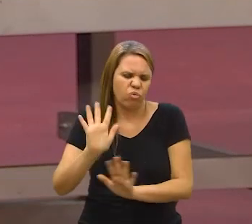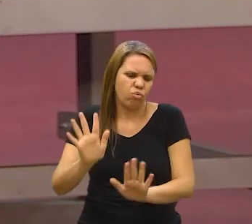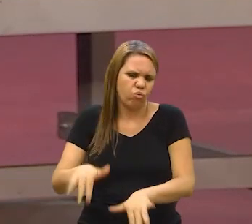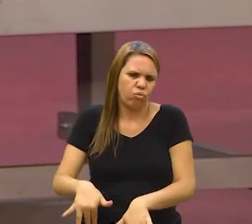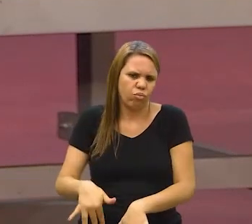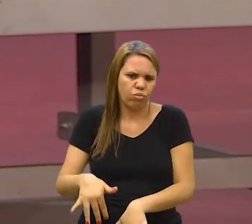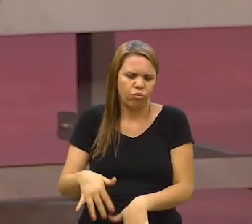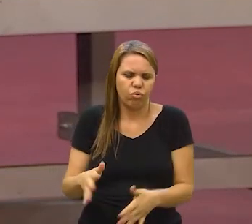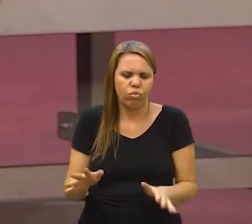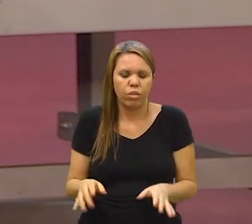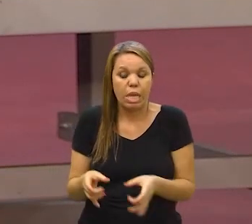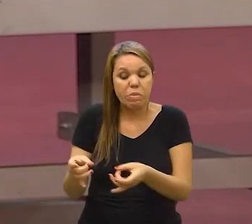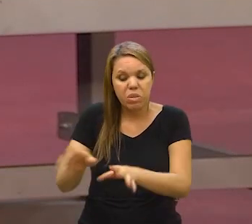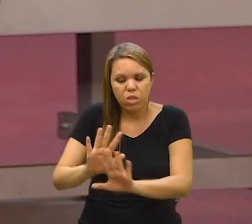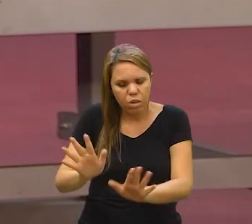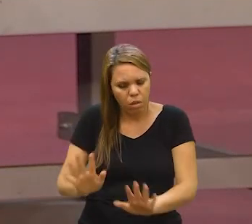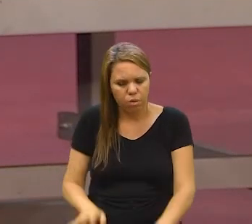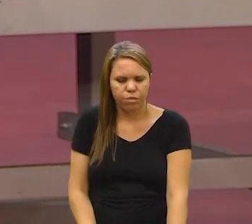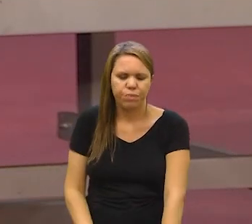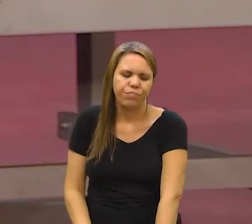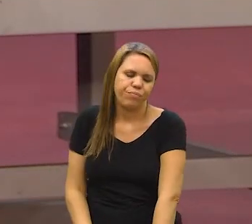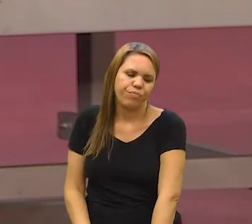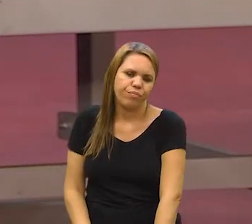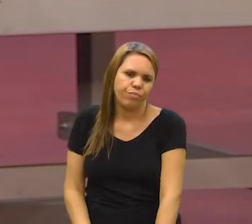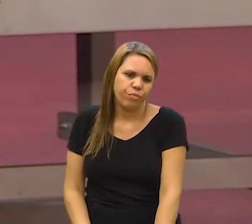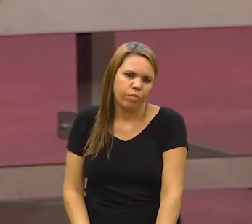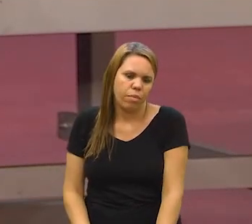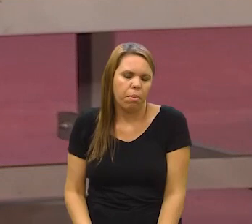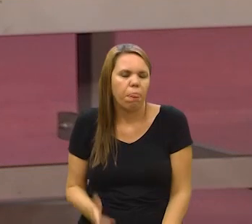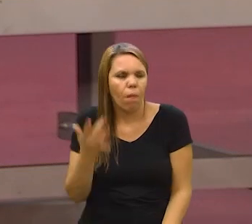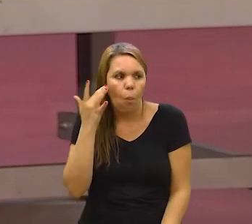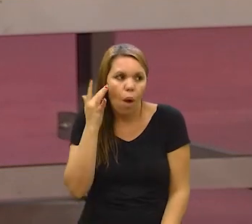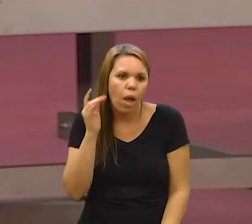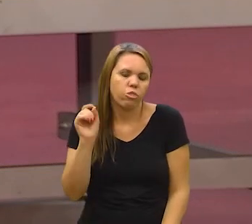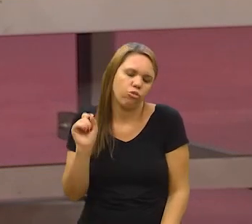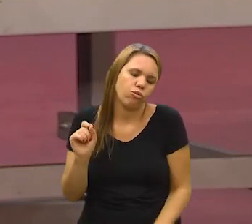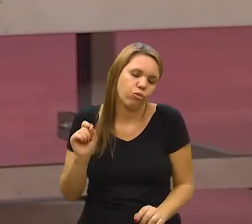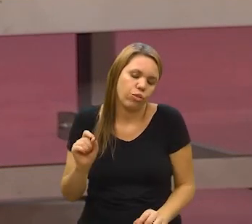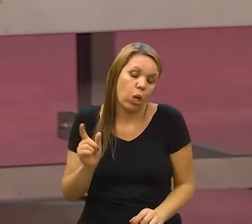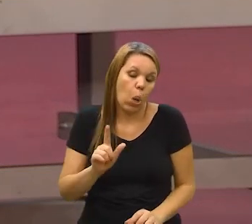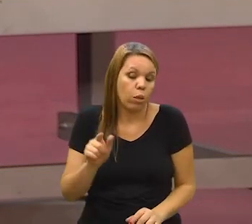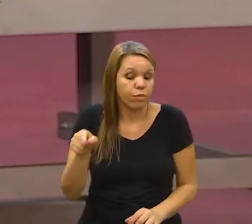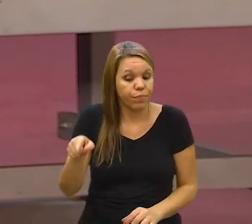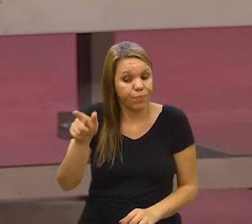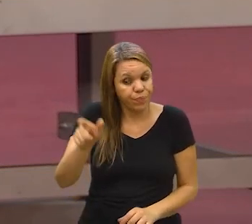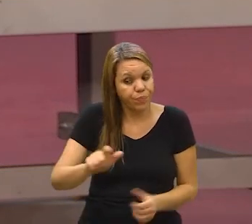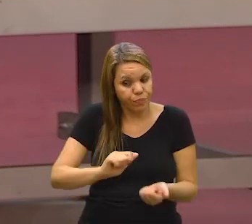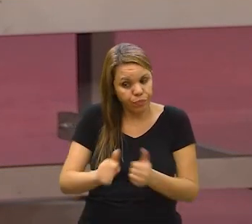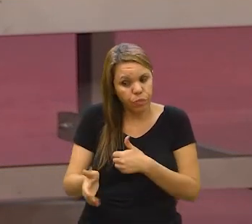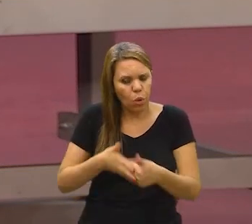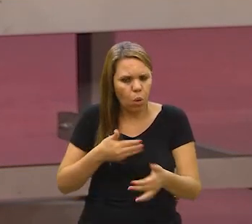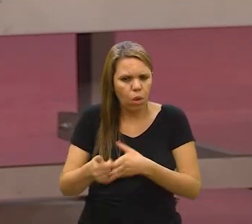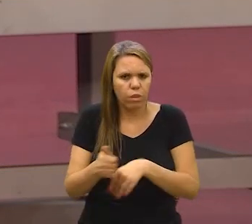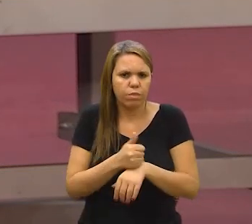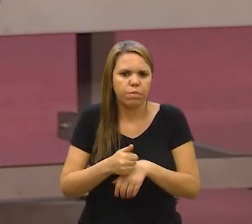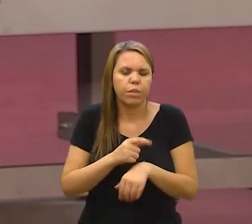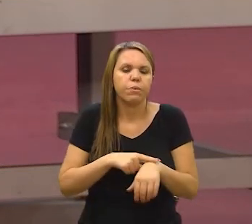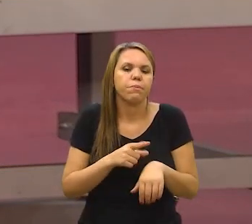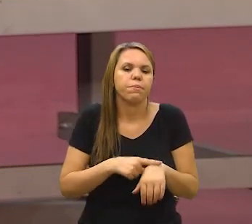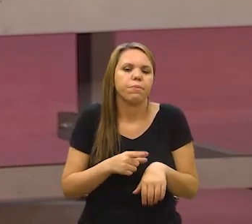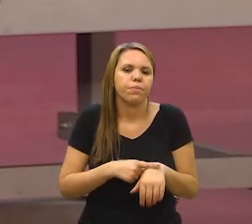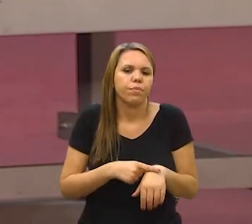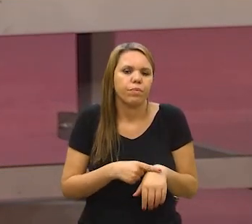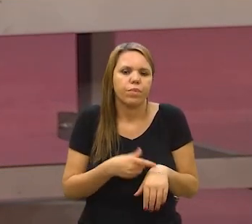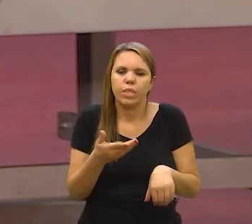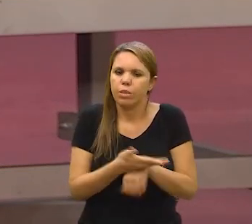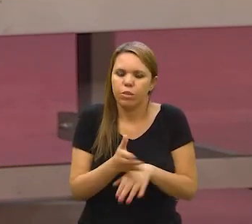de abandono, não. Eu acho que lógico que você, como atleta, como qualquer profissional, a partir do momento que ele vê que ele não faz